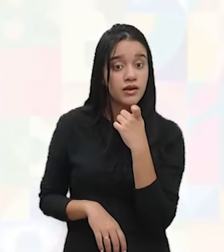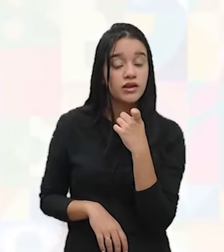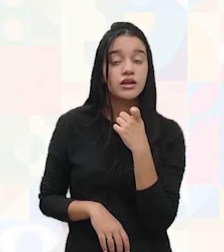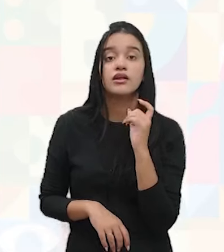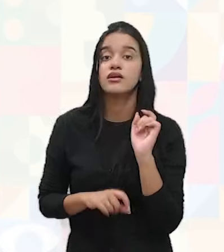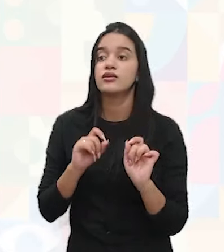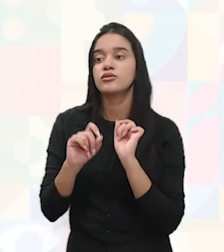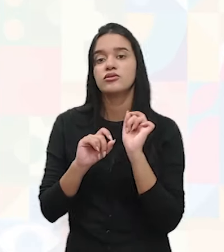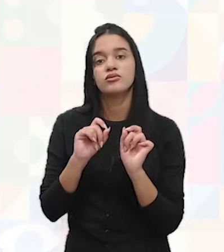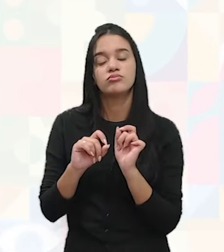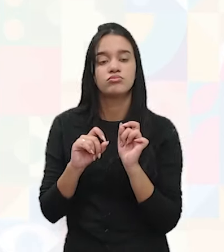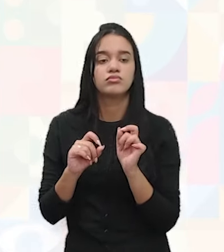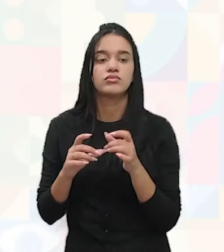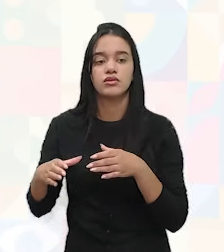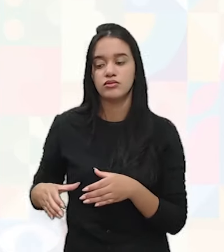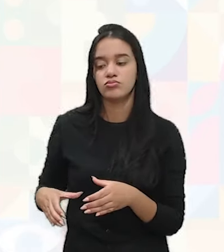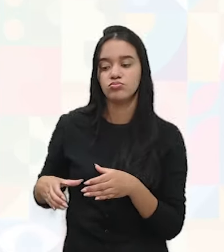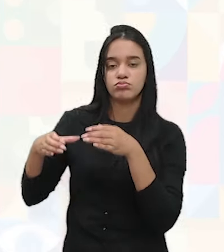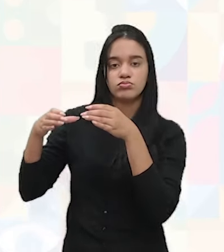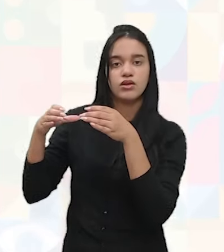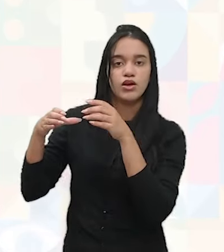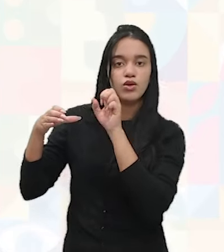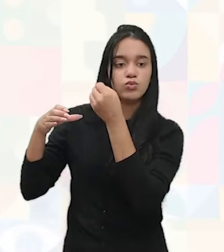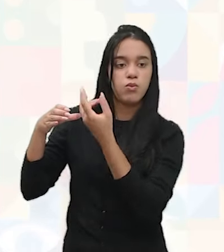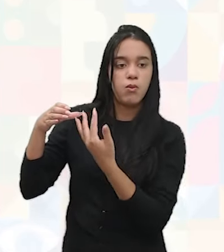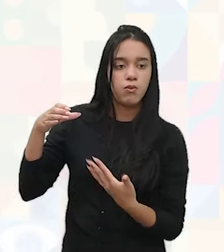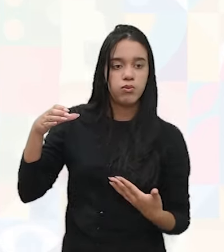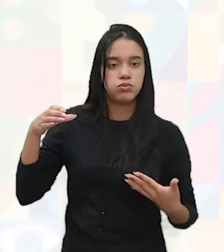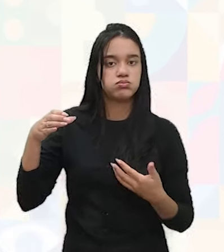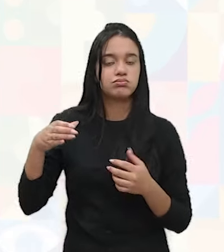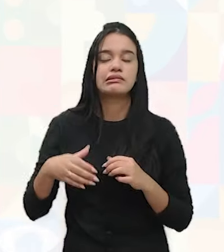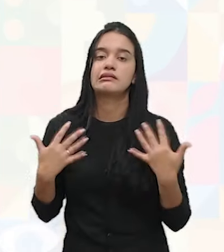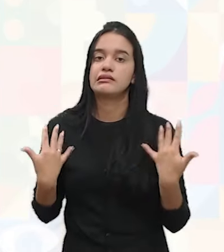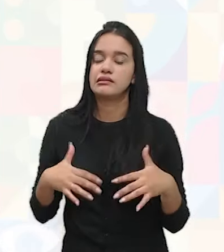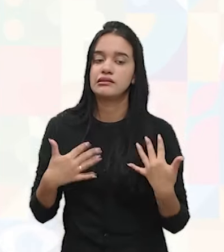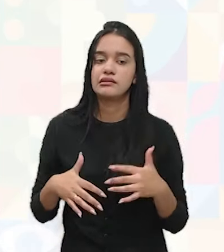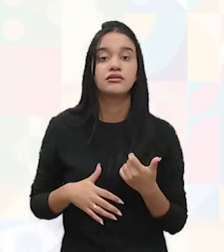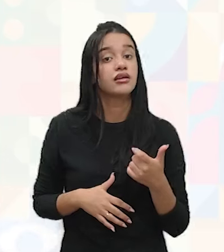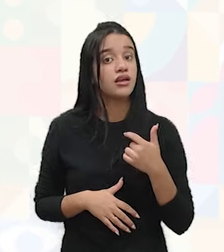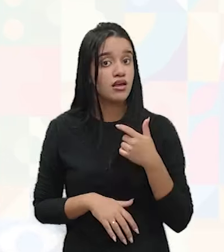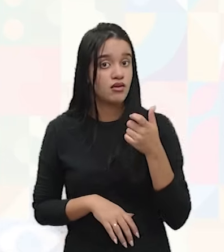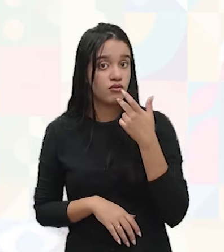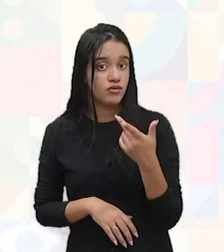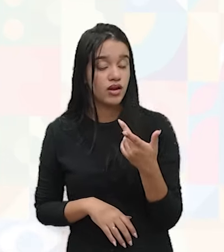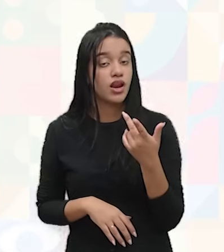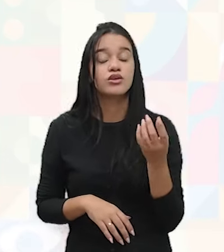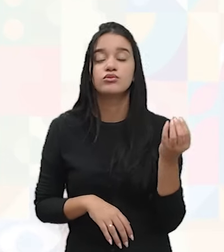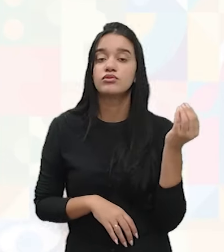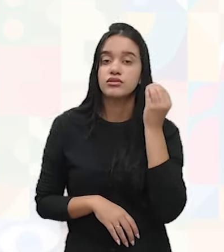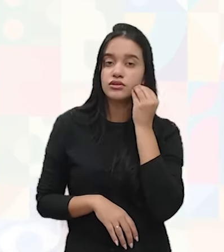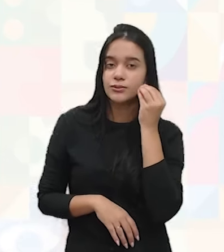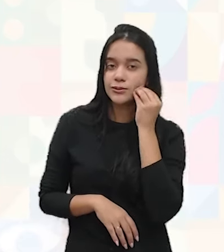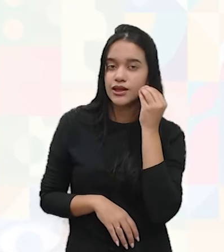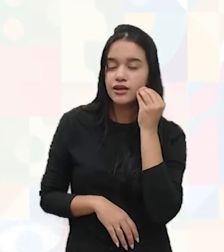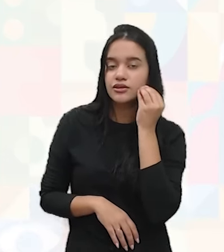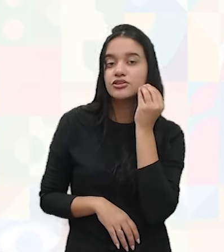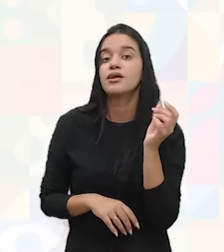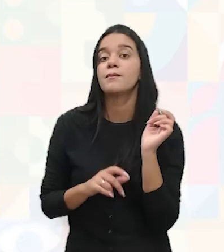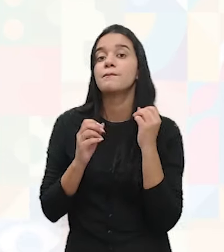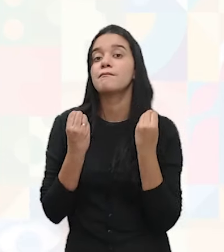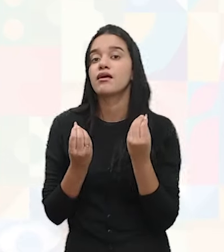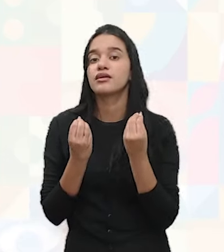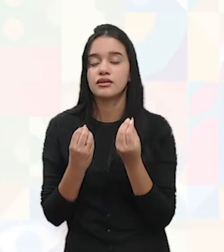está descarregado ou despressurizado como eu havia falado o teste hidrostático é just